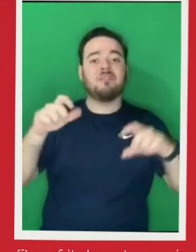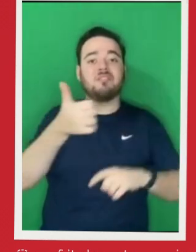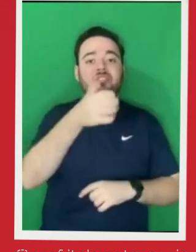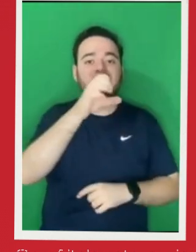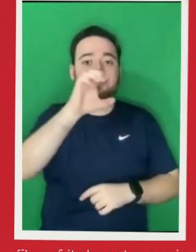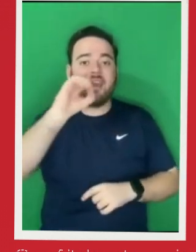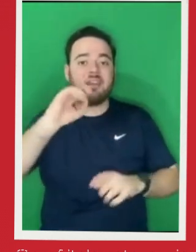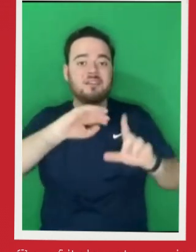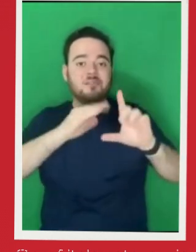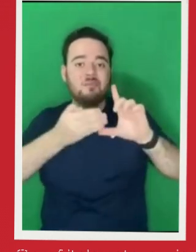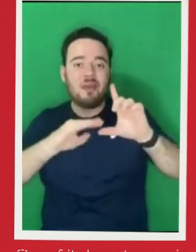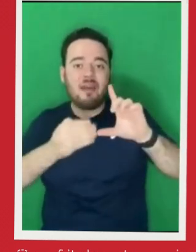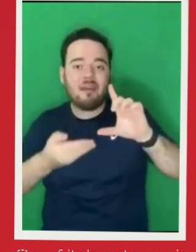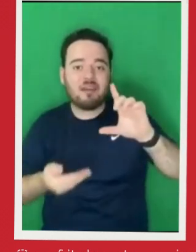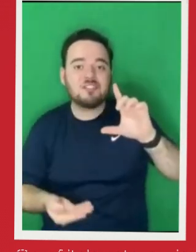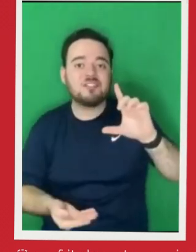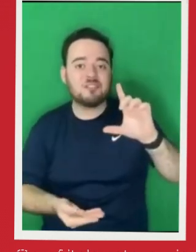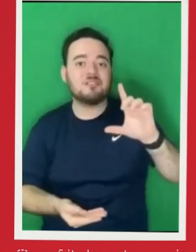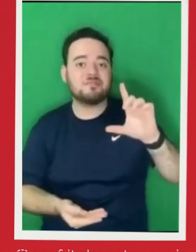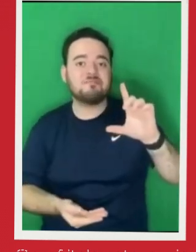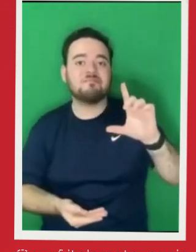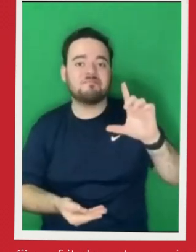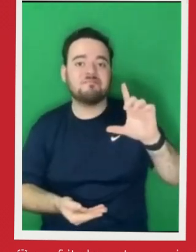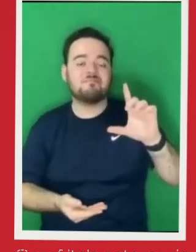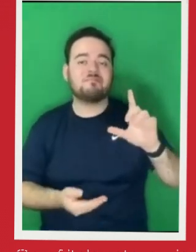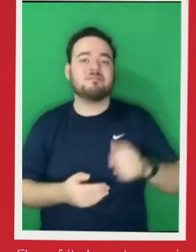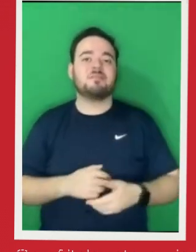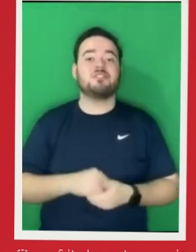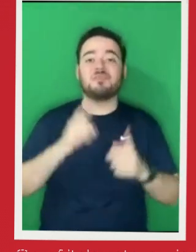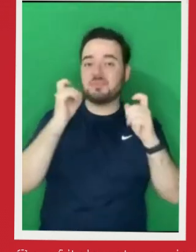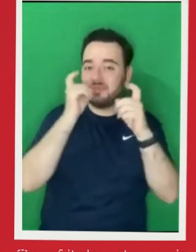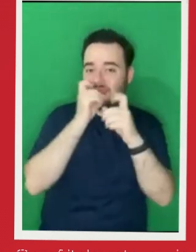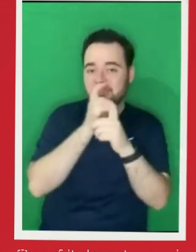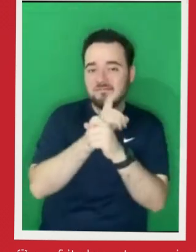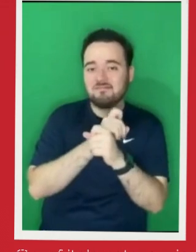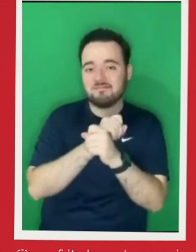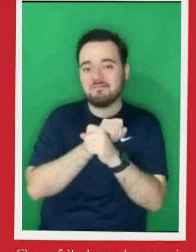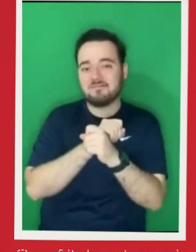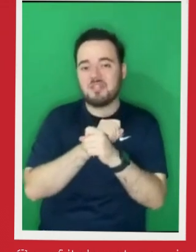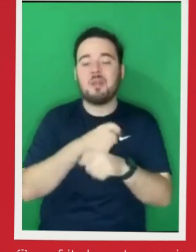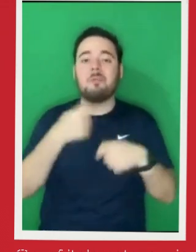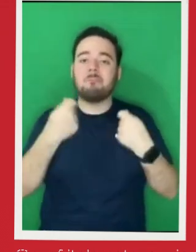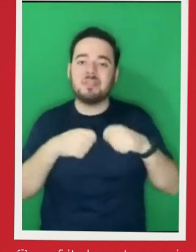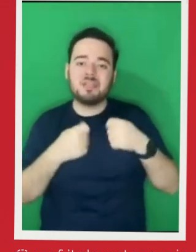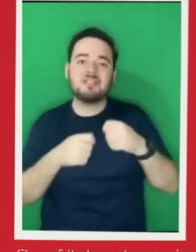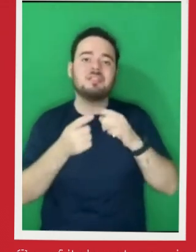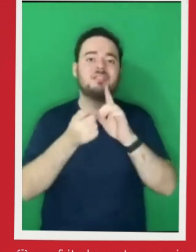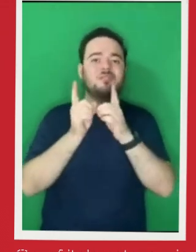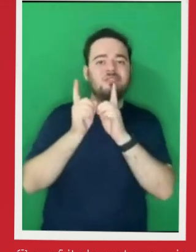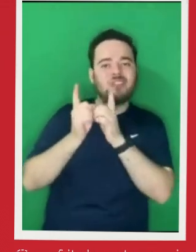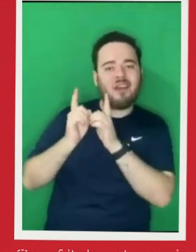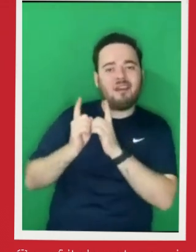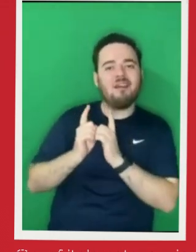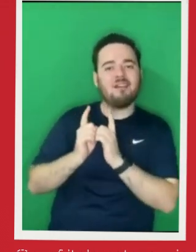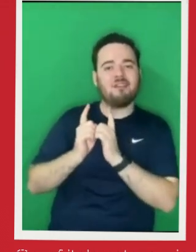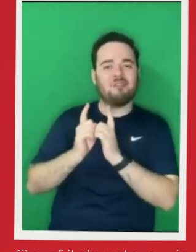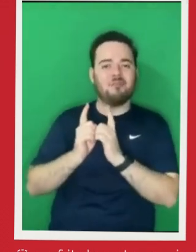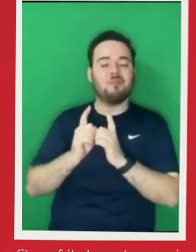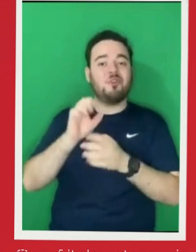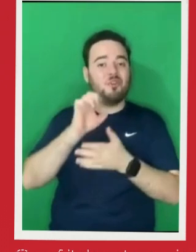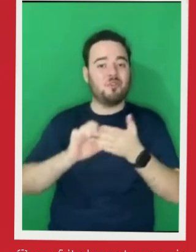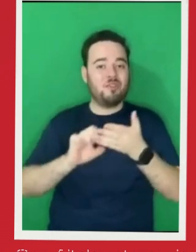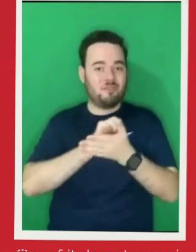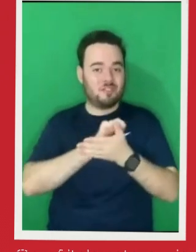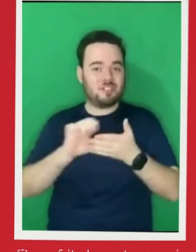Parágrafos de 10 páginas parecem mais Saramago. E eu acho que a gente tem o diálogo entre Deus e o diabo.